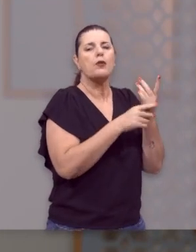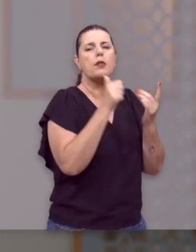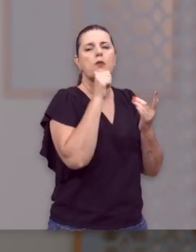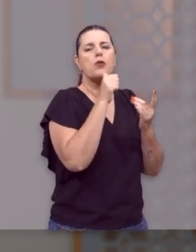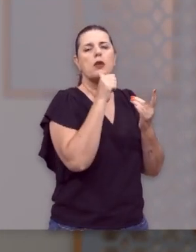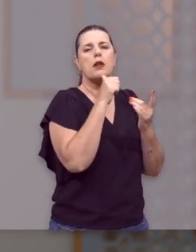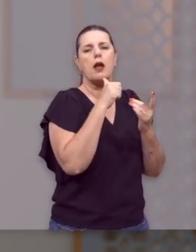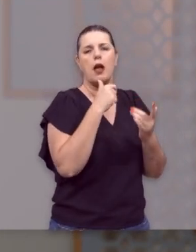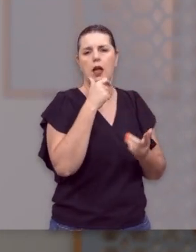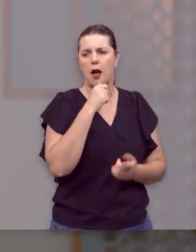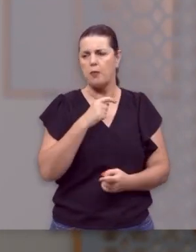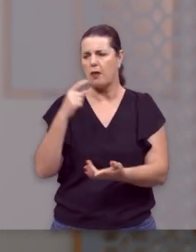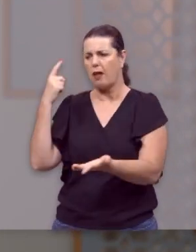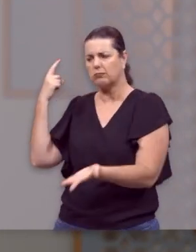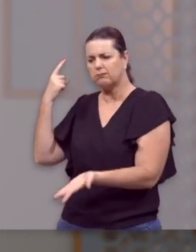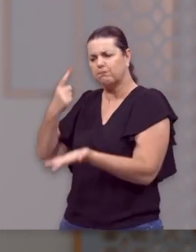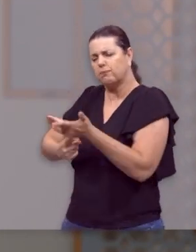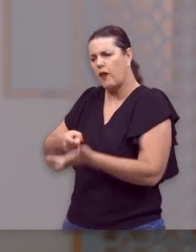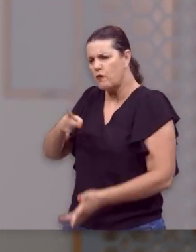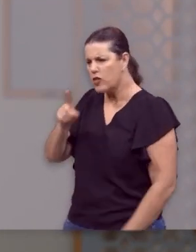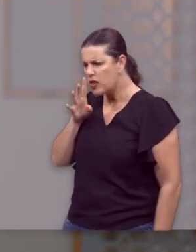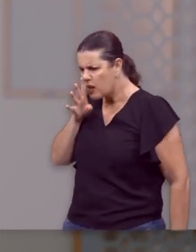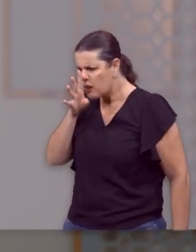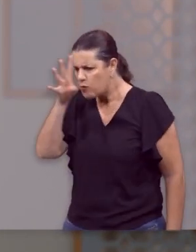José como um abusador,